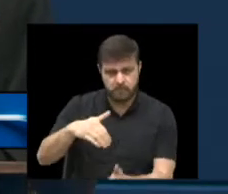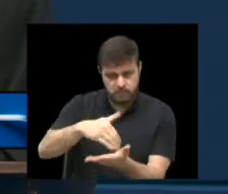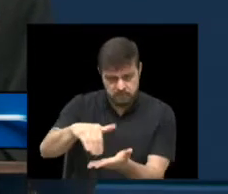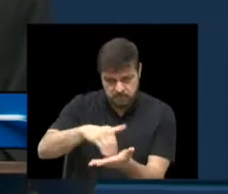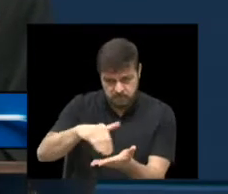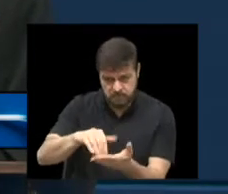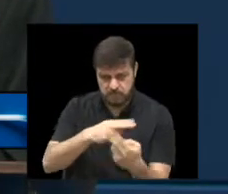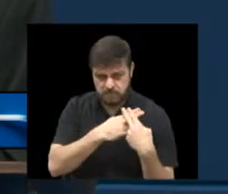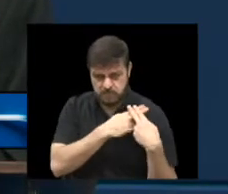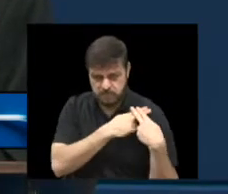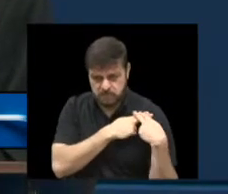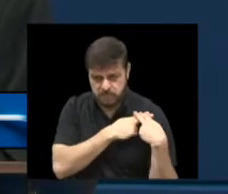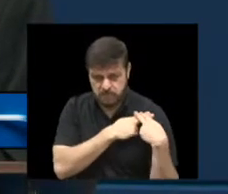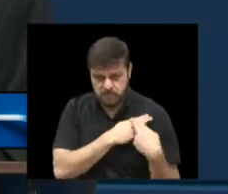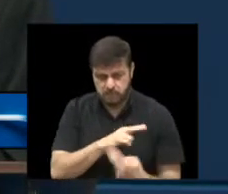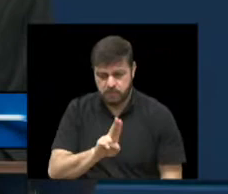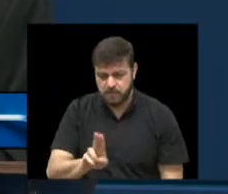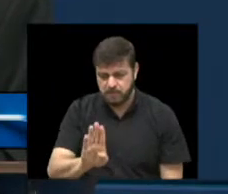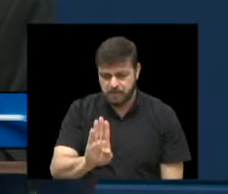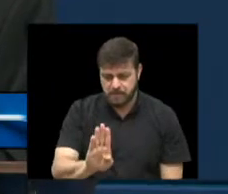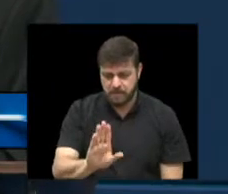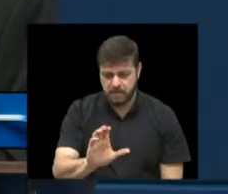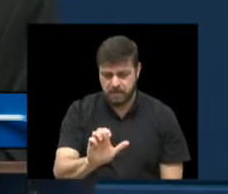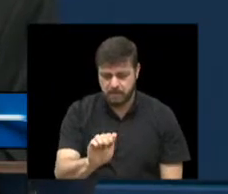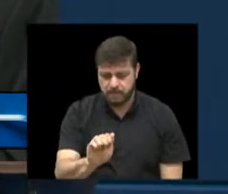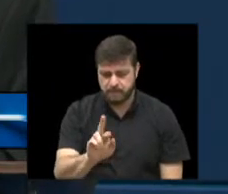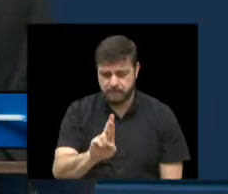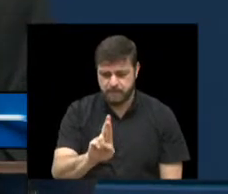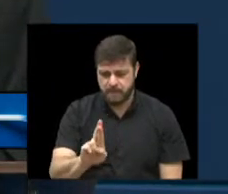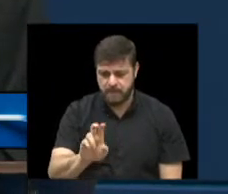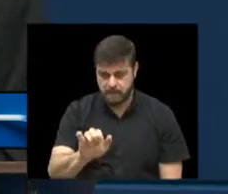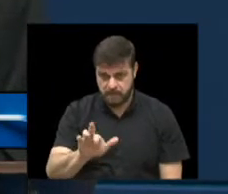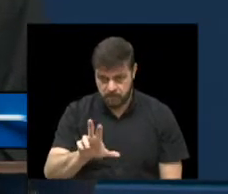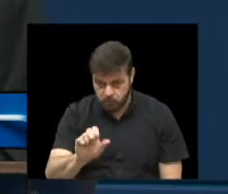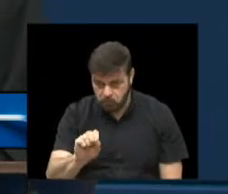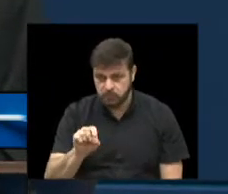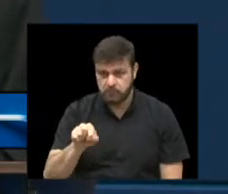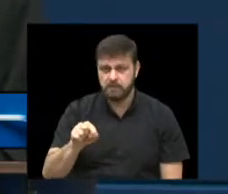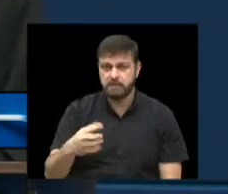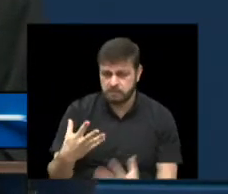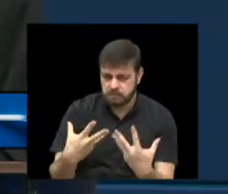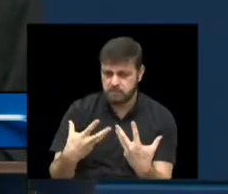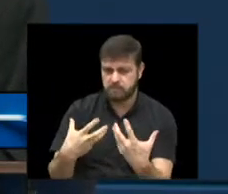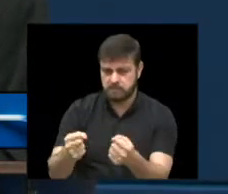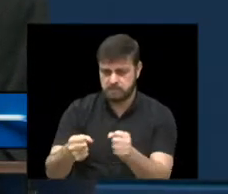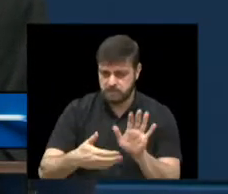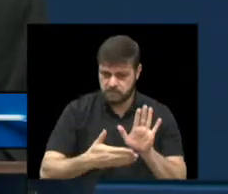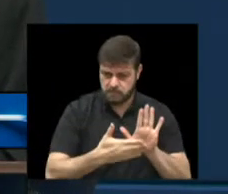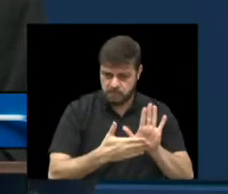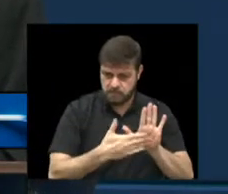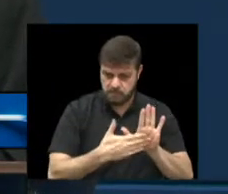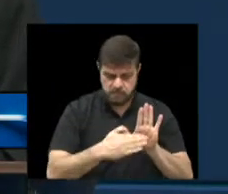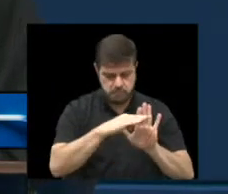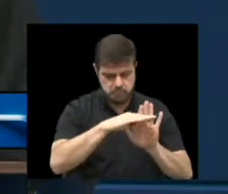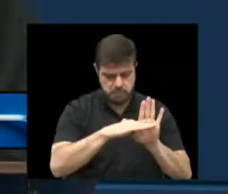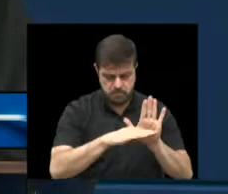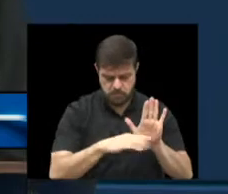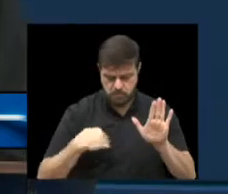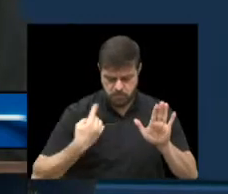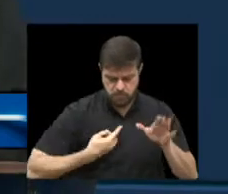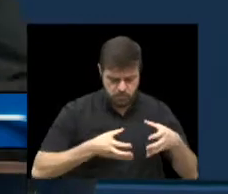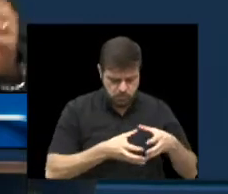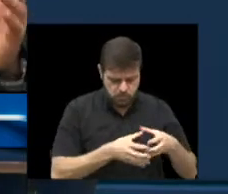secretário Barreiro tem acolhido uma série de propostas feitas por essa